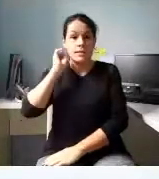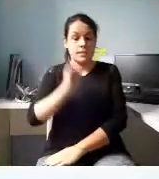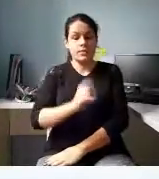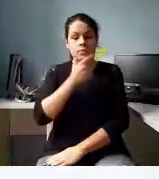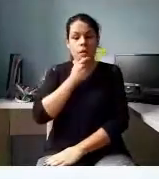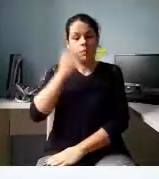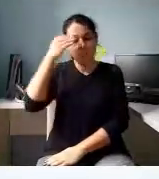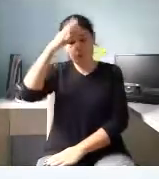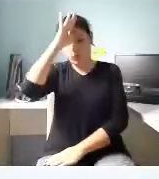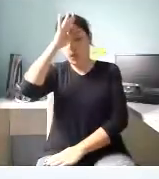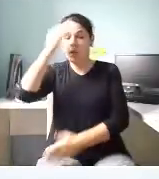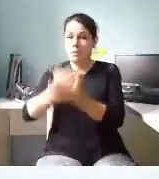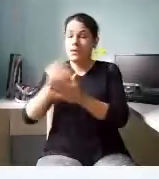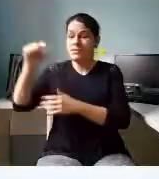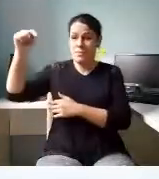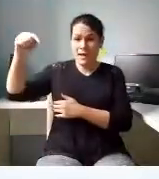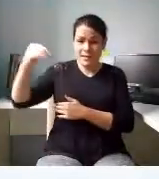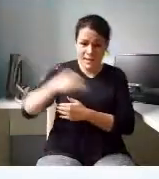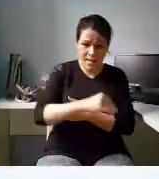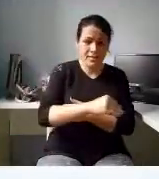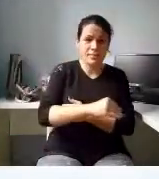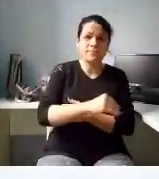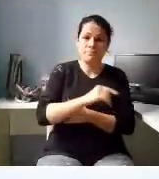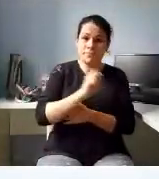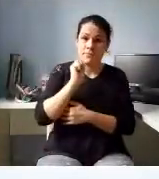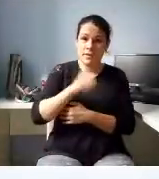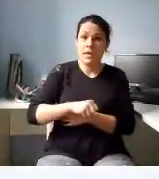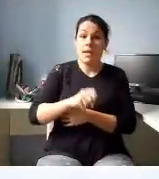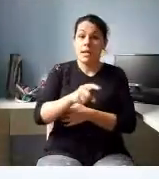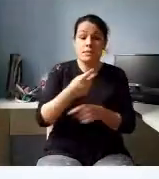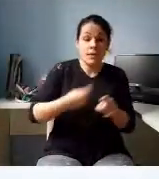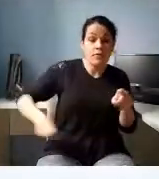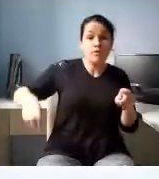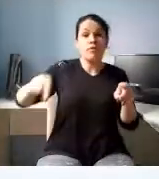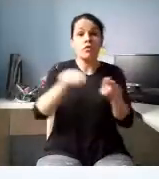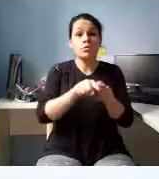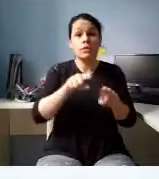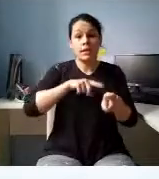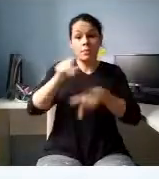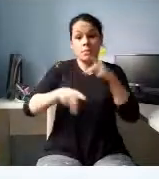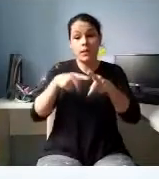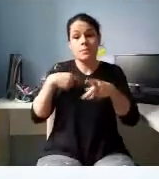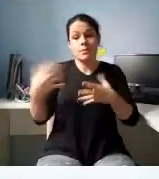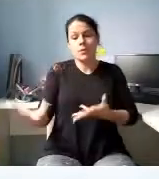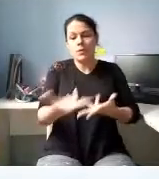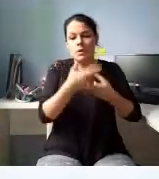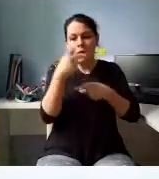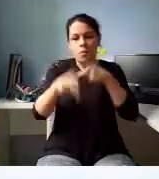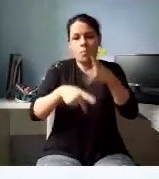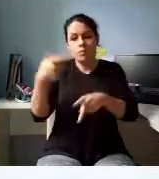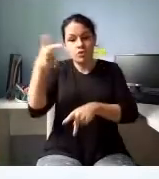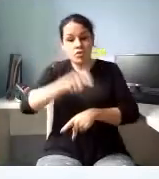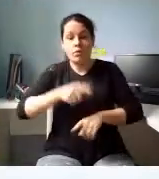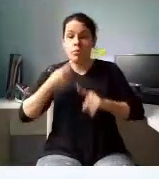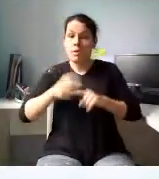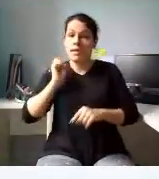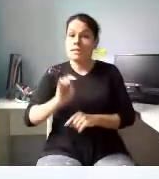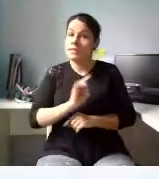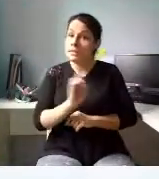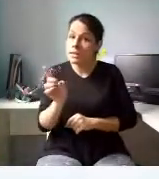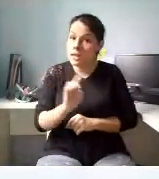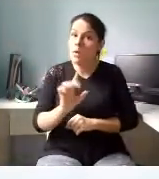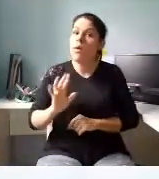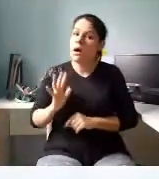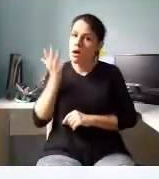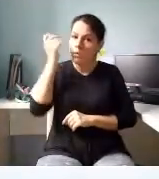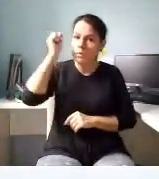grande, ele precisa retomar, para o bem dele, ele precisa retomar essa popularidade, Claro. porque senão